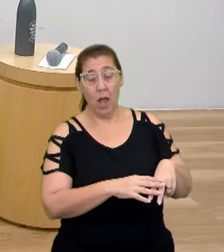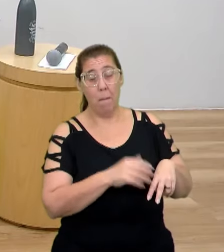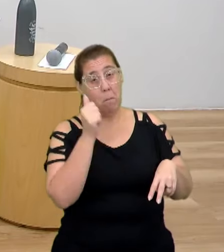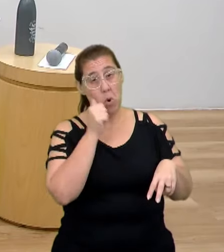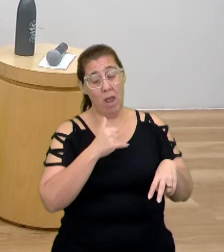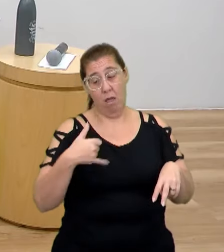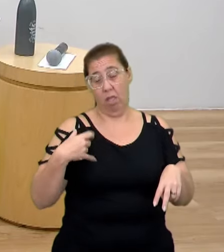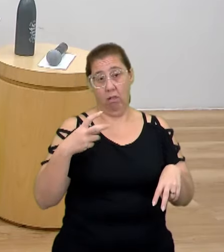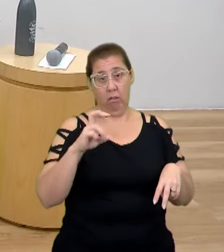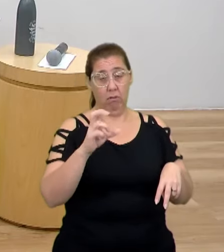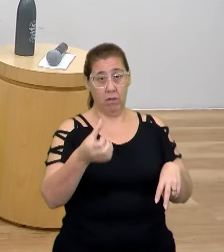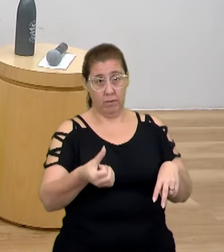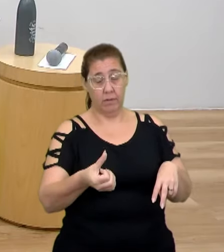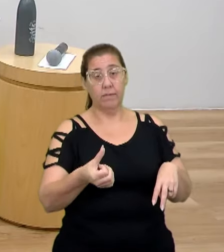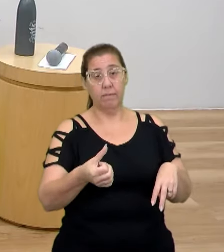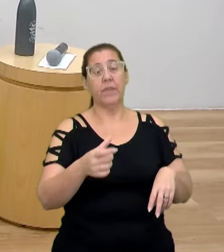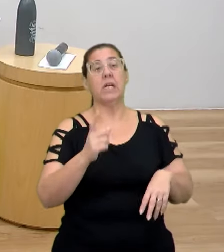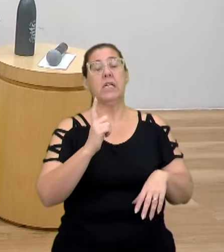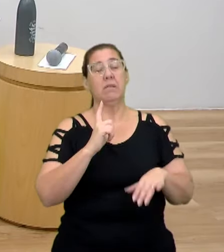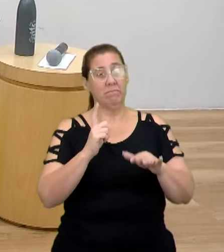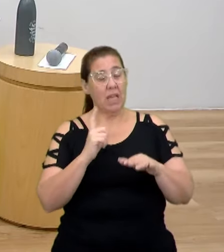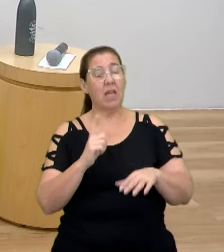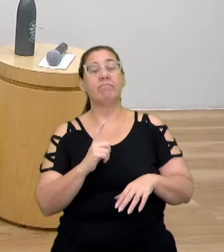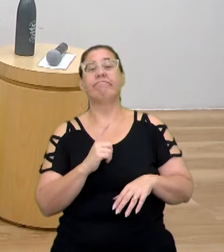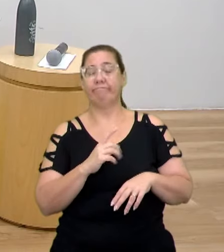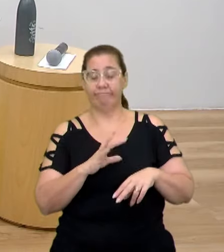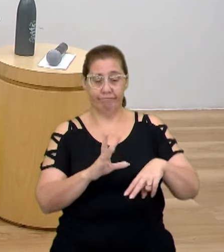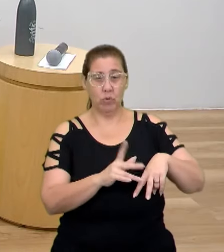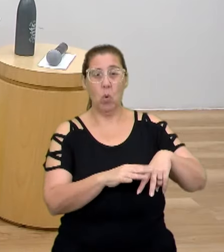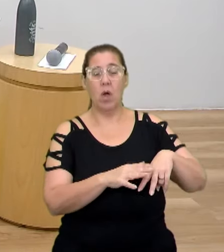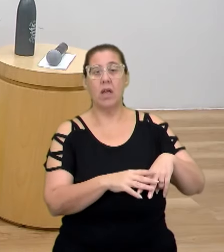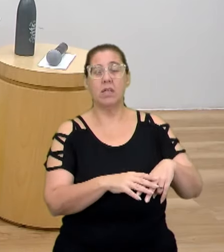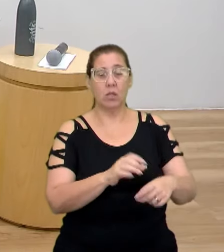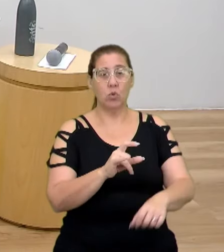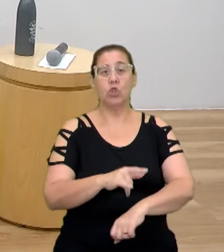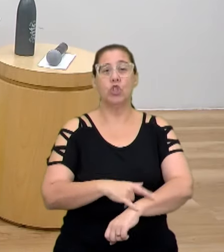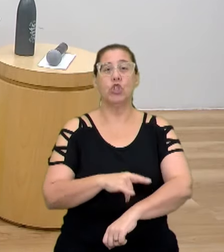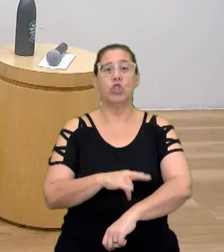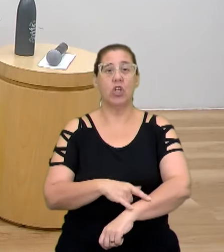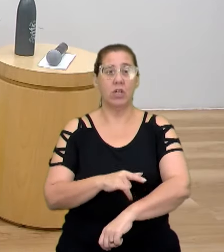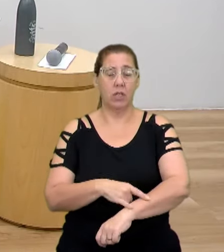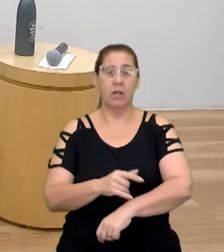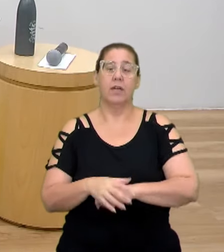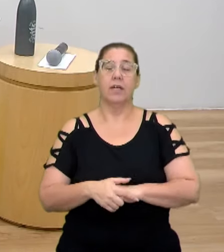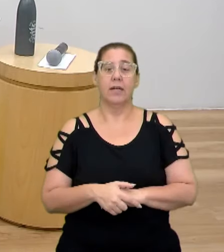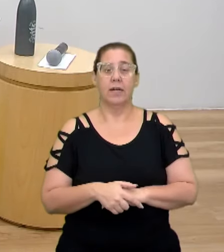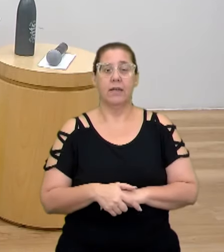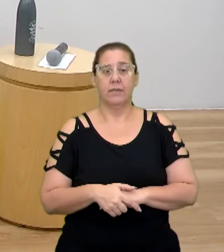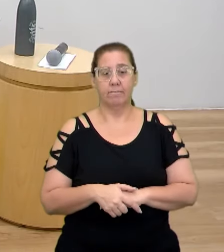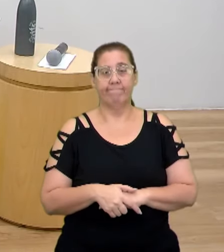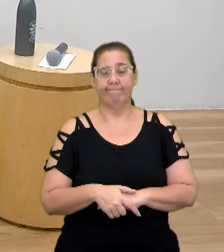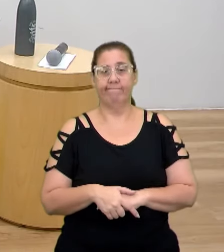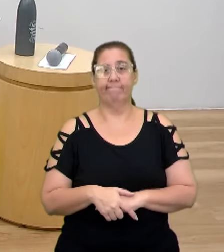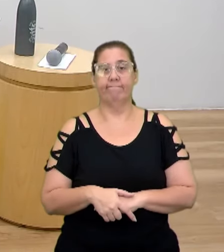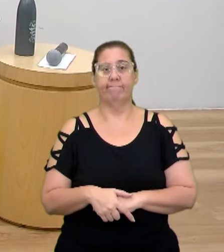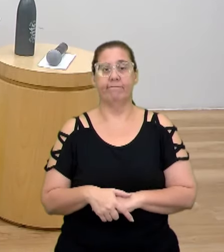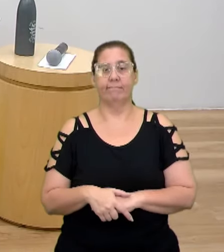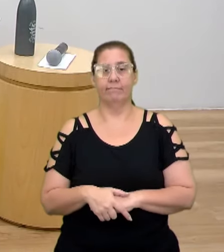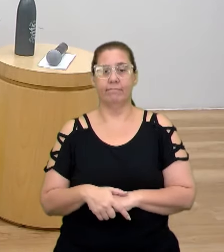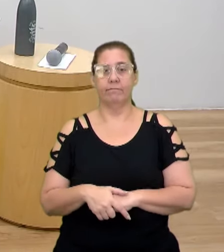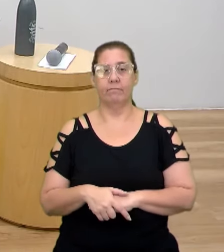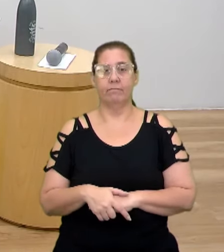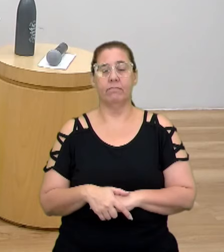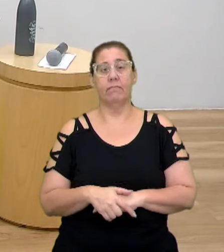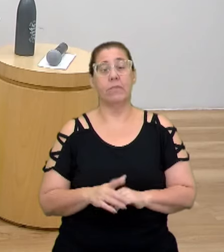aí de 56 anos, ela está apresentando isso, glicose na urina e leucócitos na